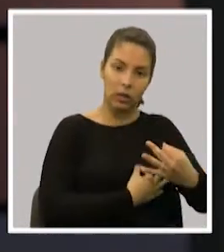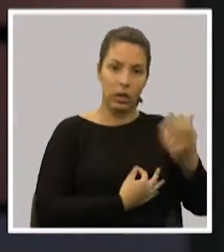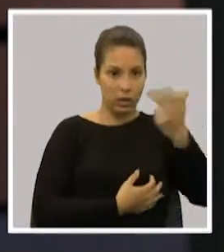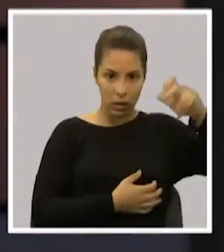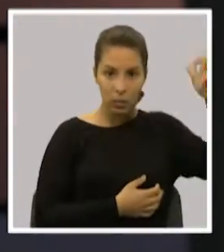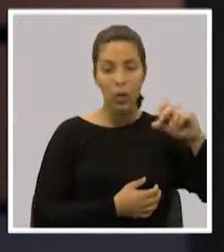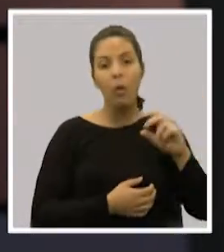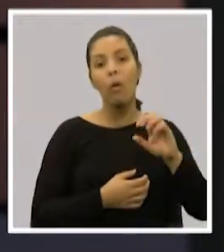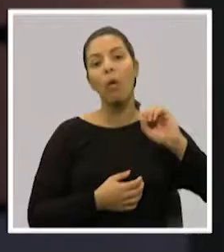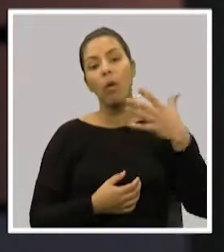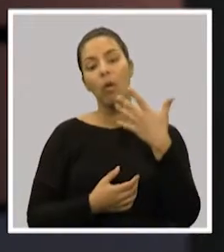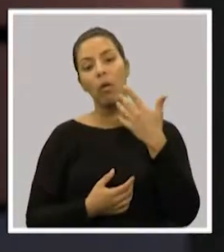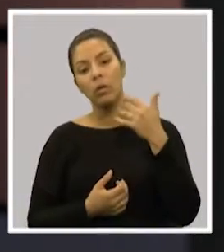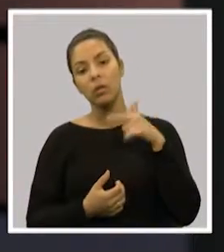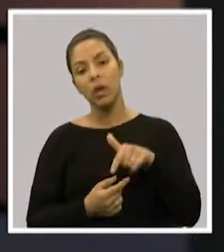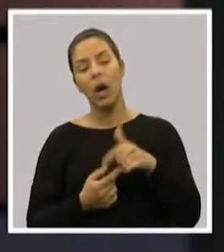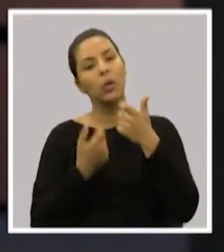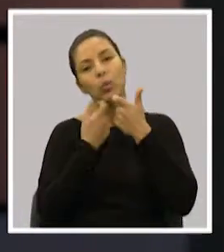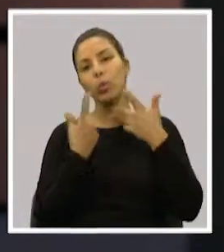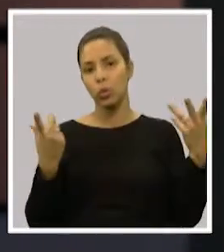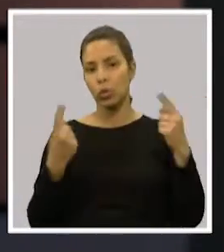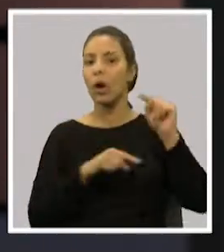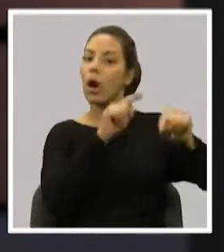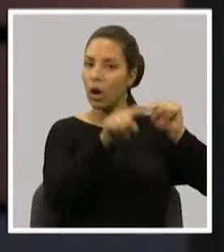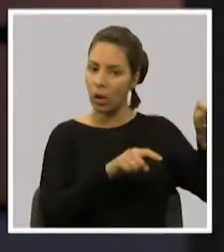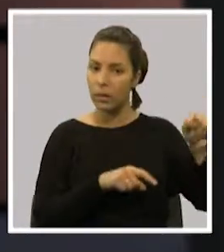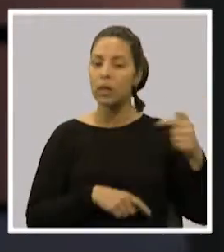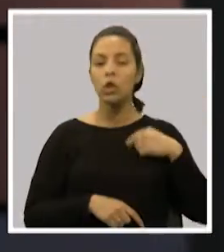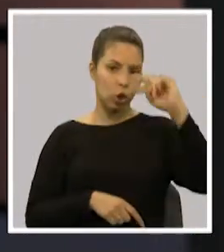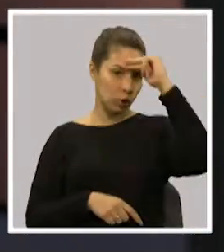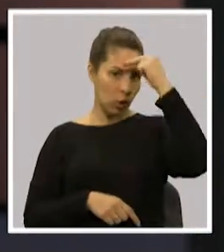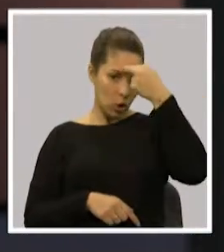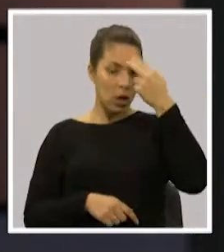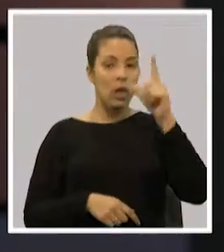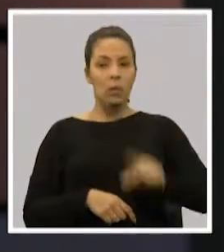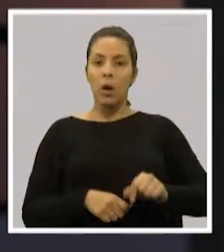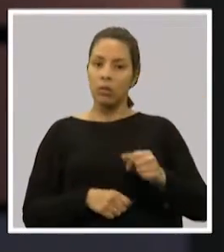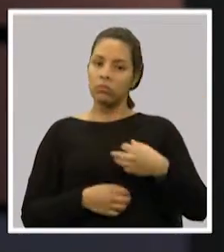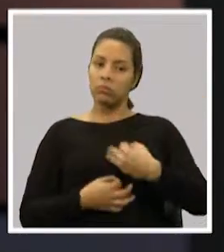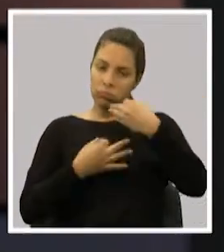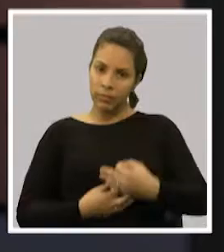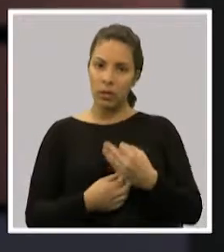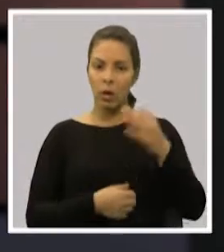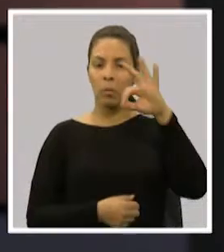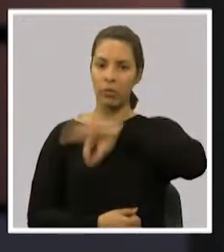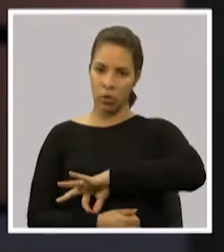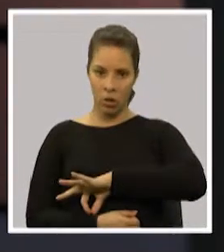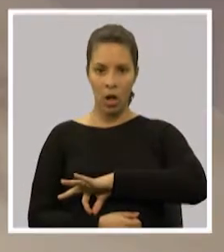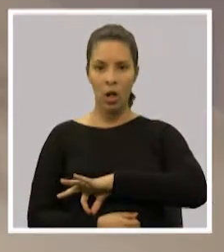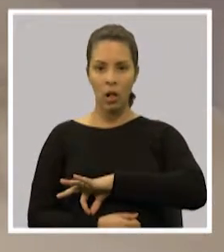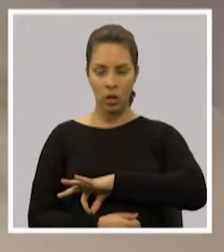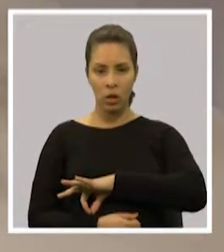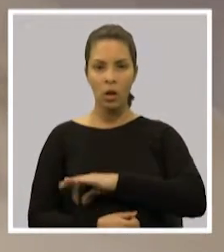permanente, há de tudo, não é? Mas obedece a um esforço de seriedade de trabalho profissional, sim, claro. Mas eu